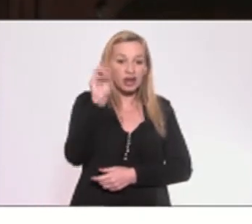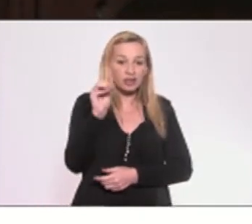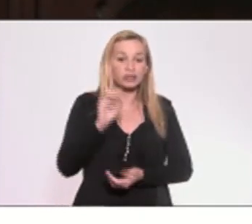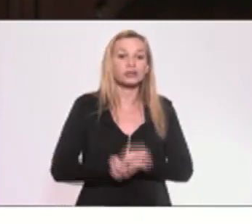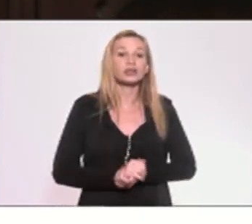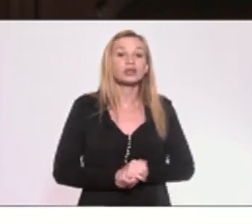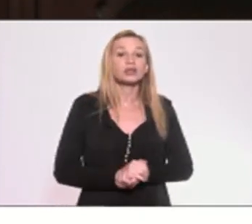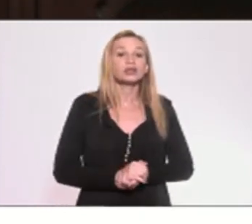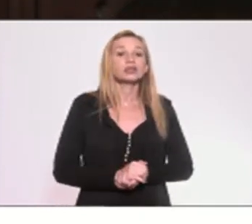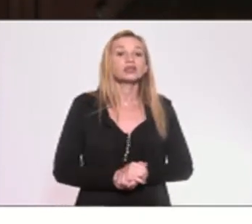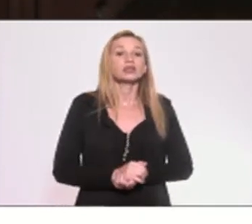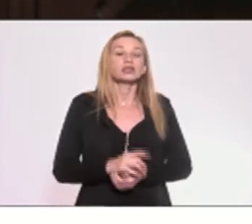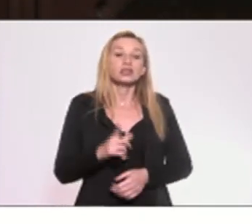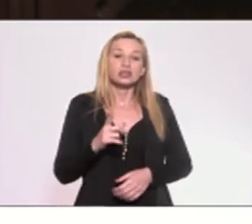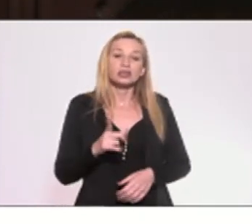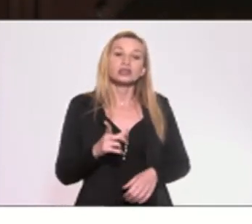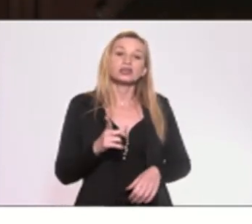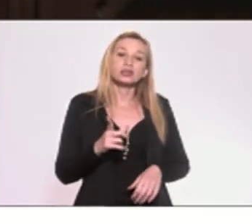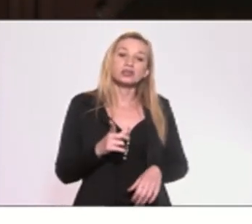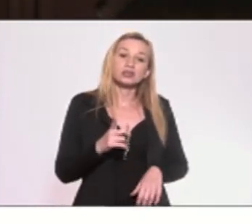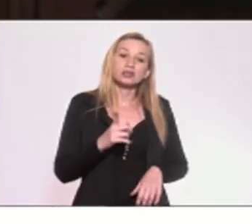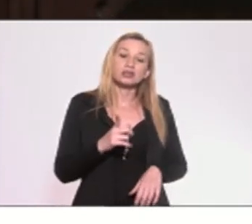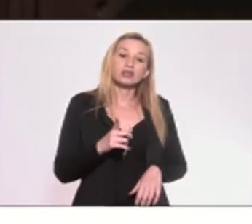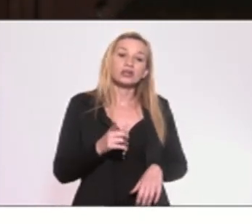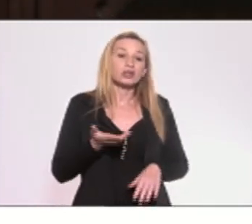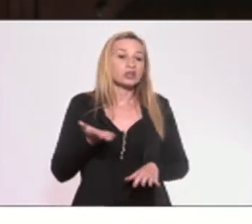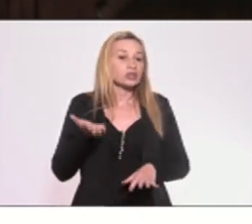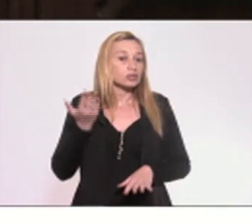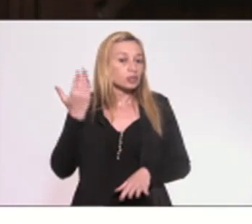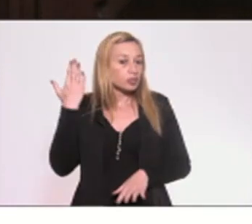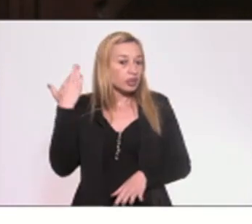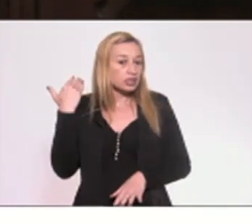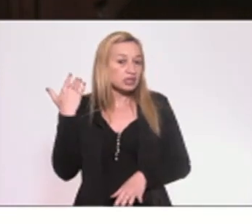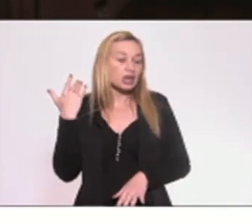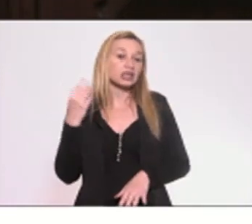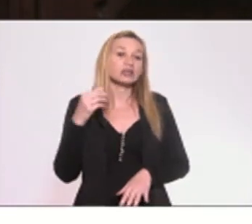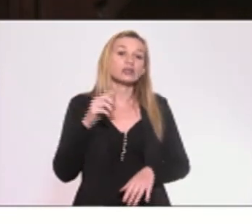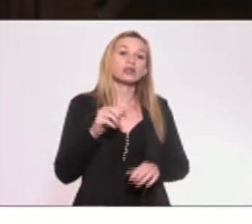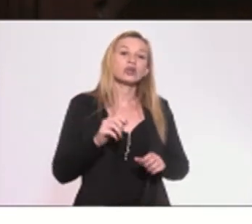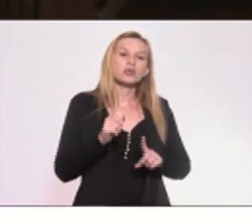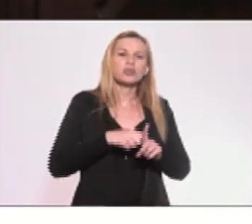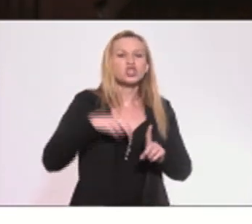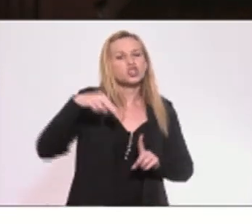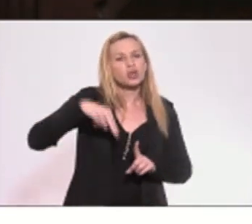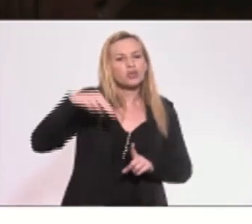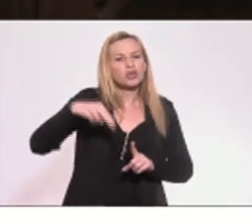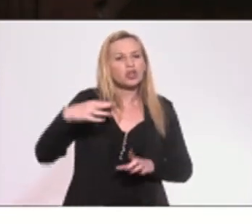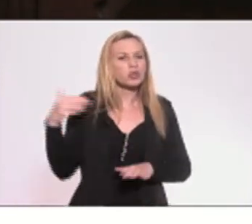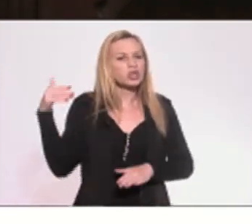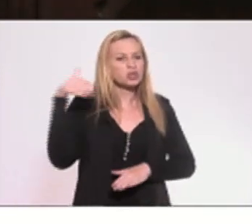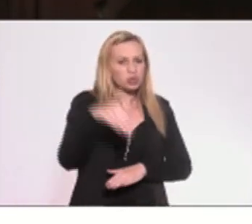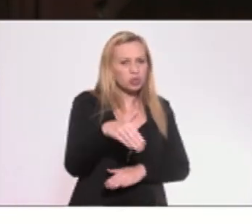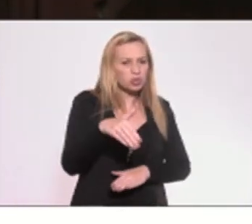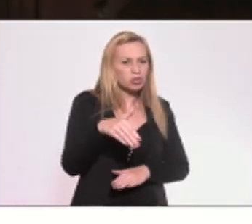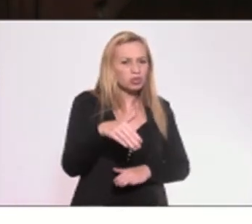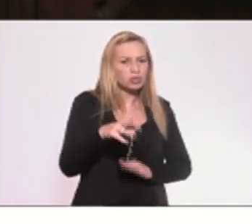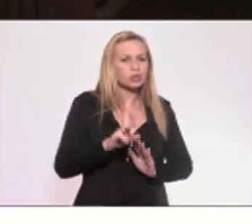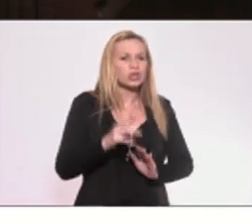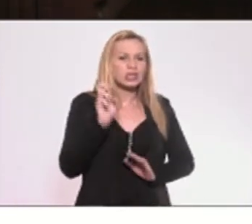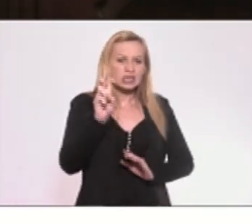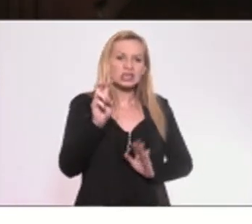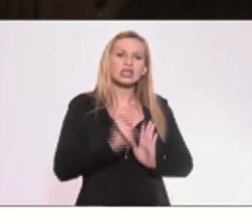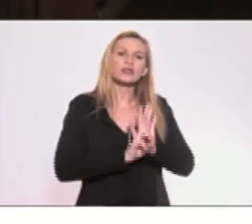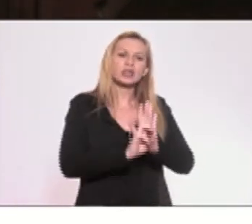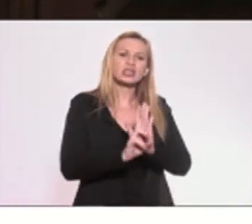mas à época ainda da legislatura anterior, em novembro, a nossa bancada entrou com uma representação, aliás, 5 representações